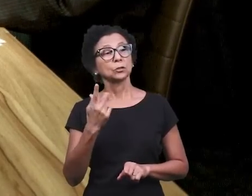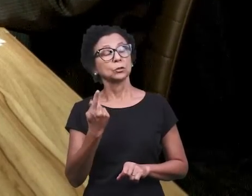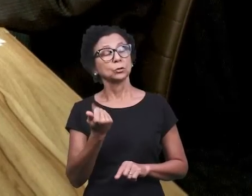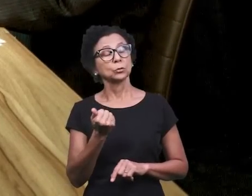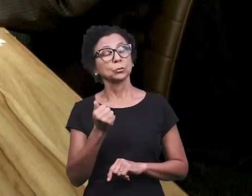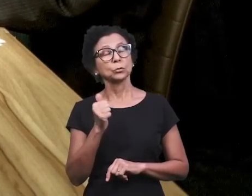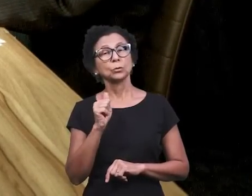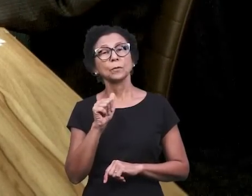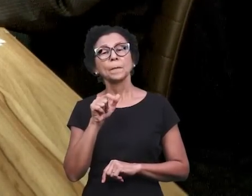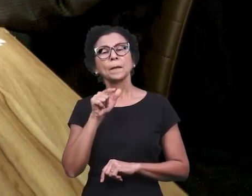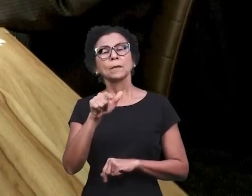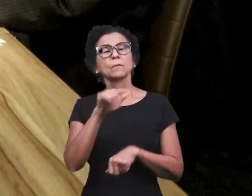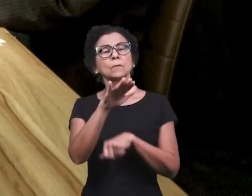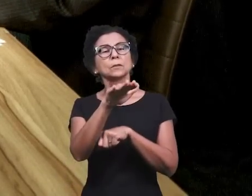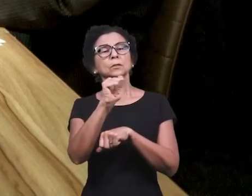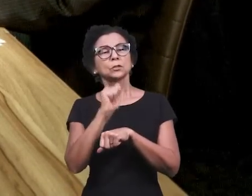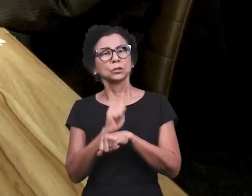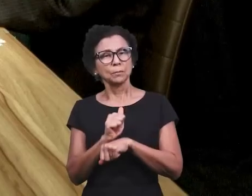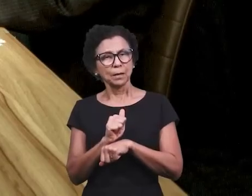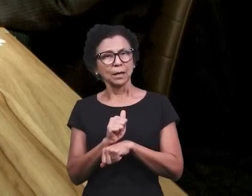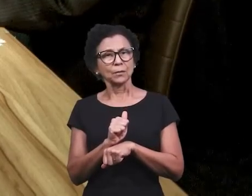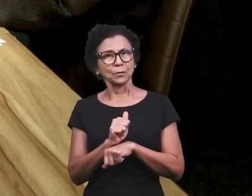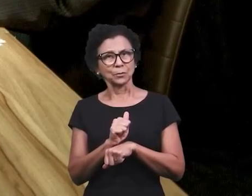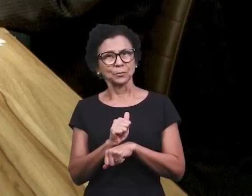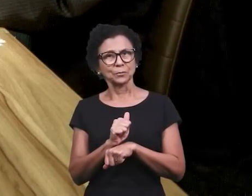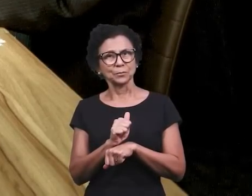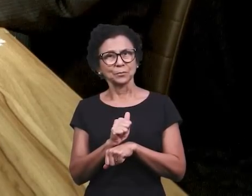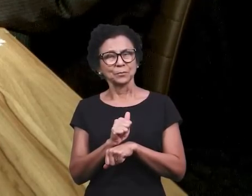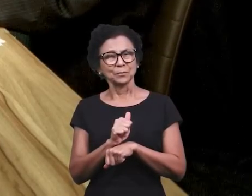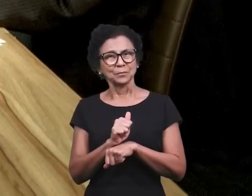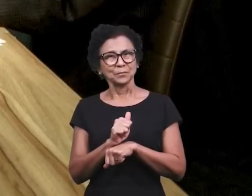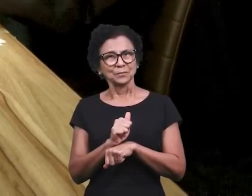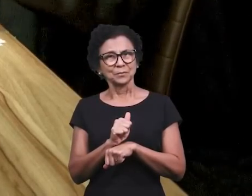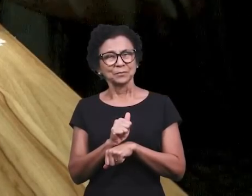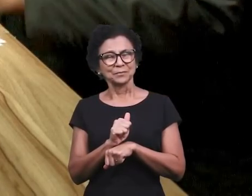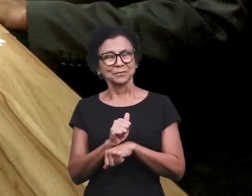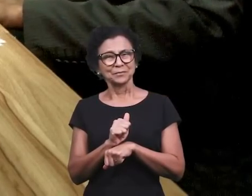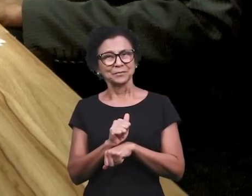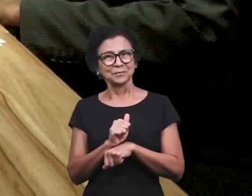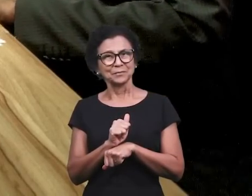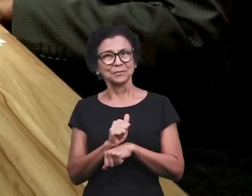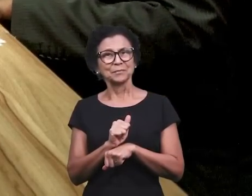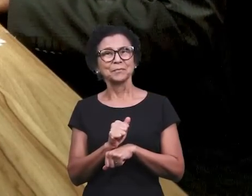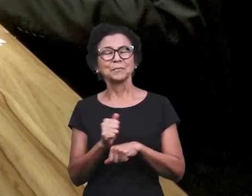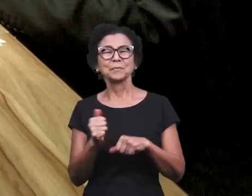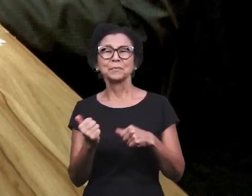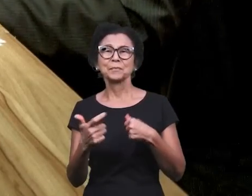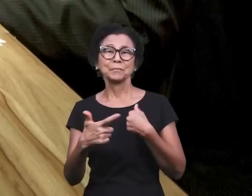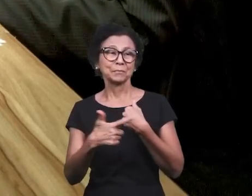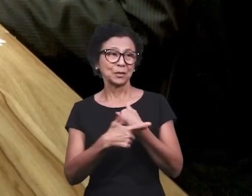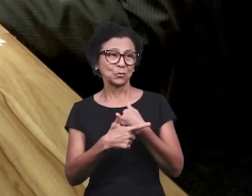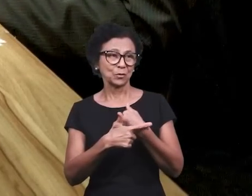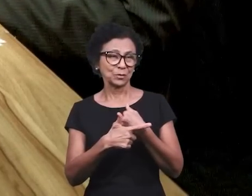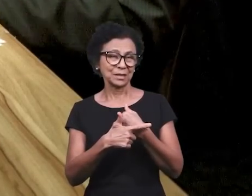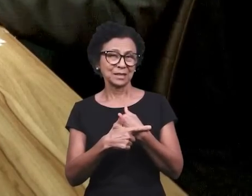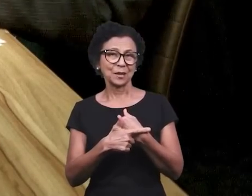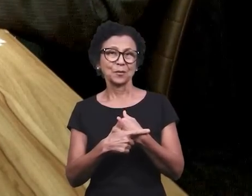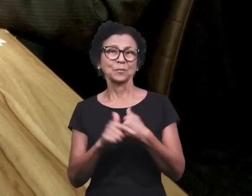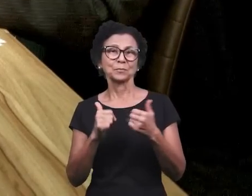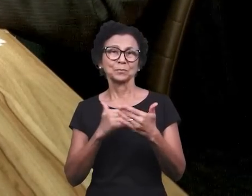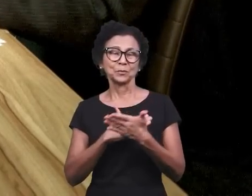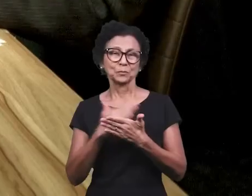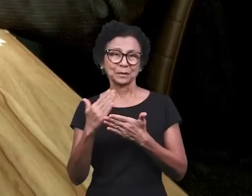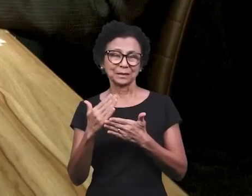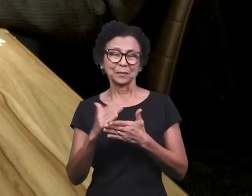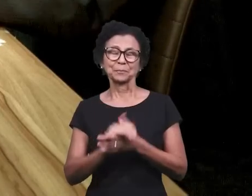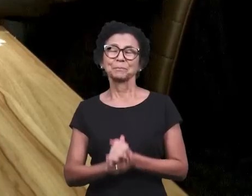para ser nomeado. Então, assim, aquilo ali... Deus. Aleluia! Que festa, né? Que festa, que coisa